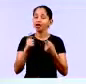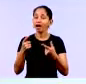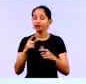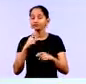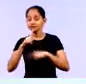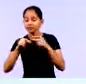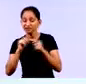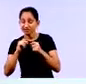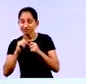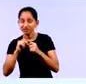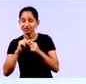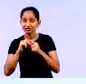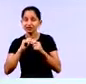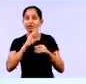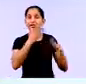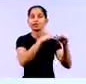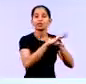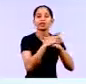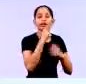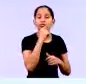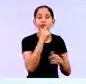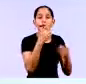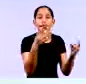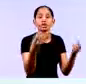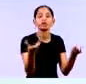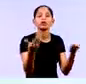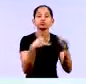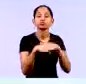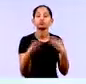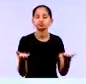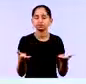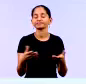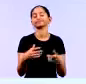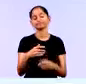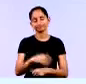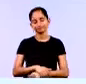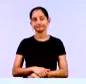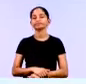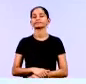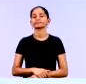na linha de produção. Tranquilos? Muito bem.